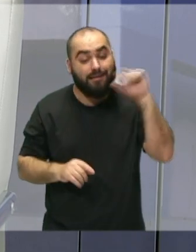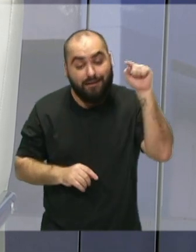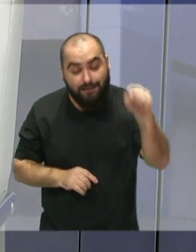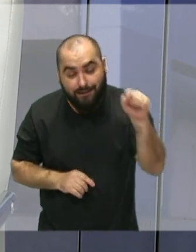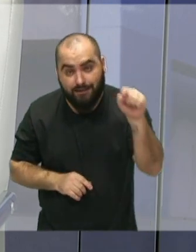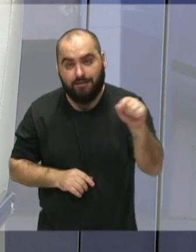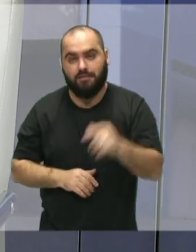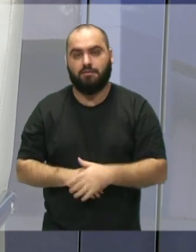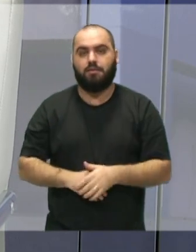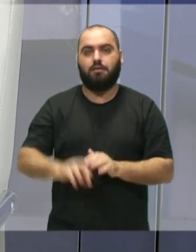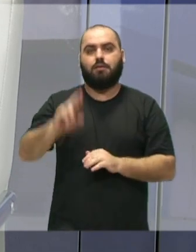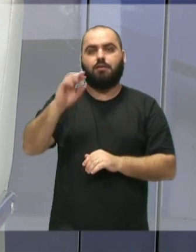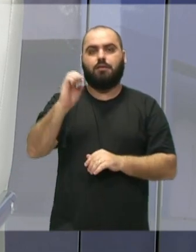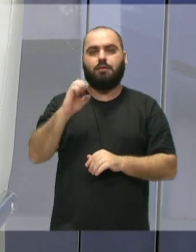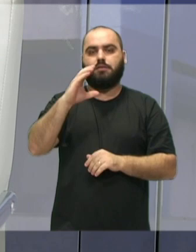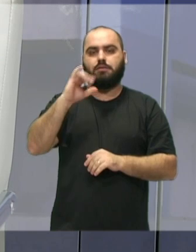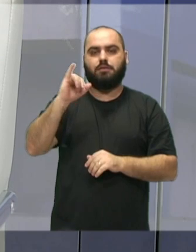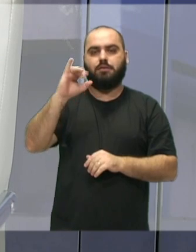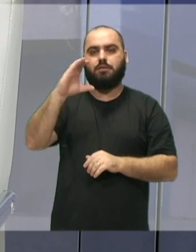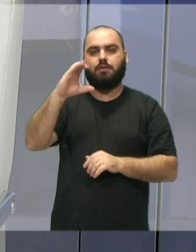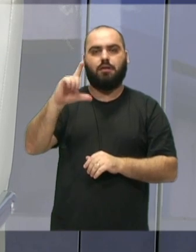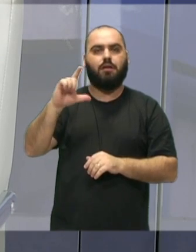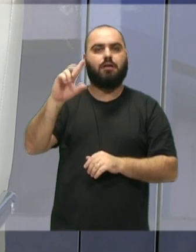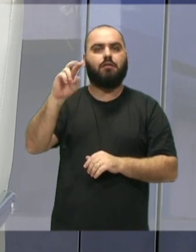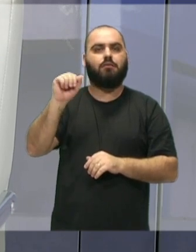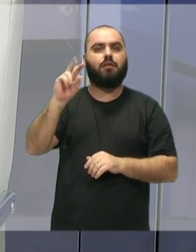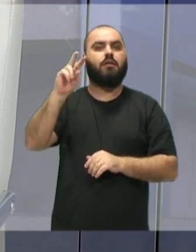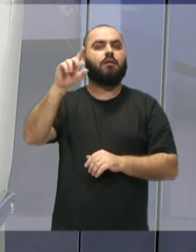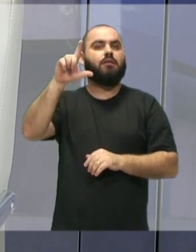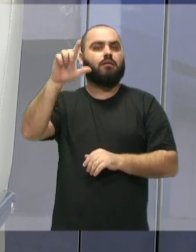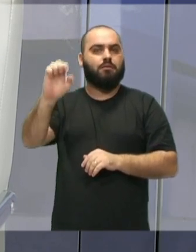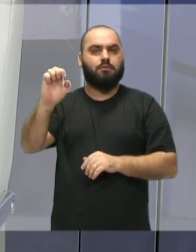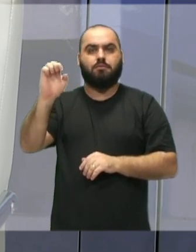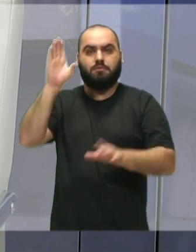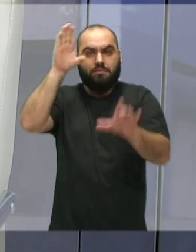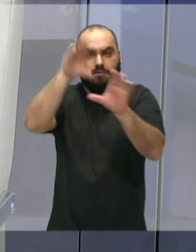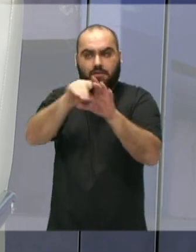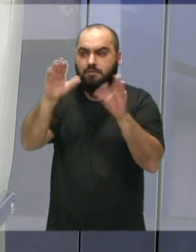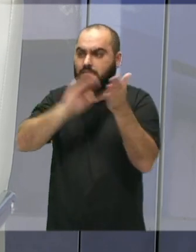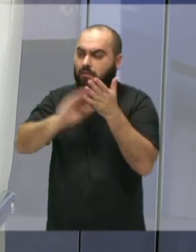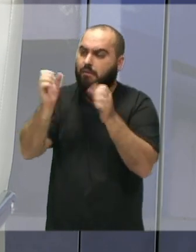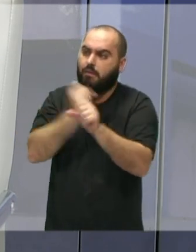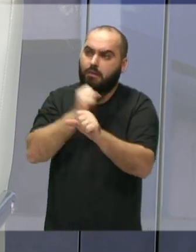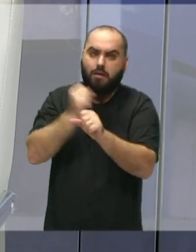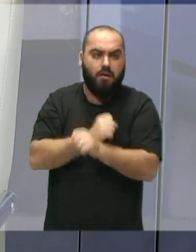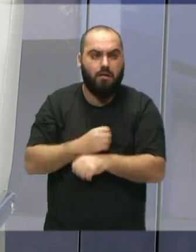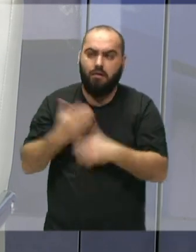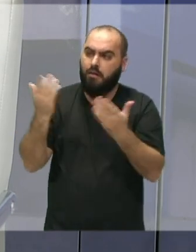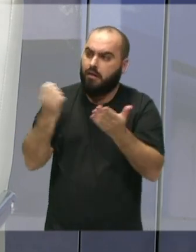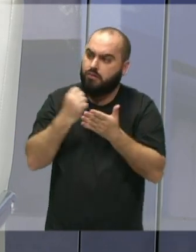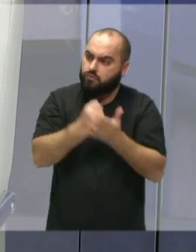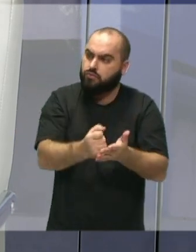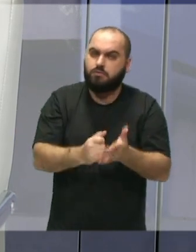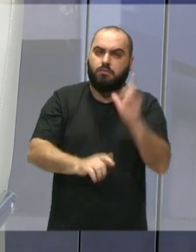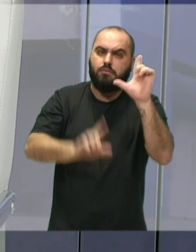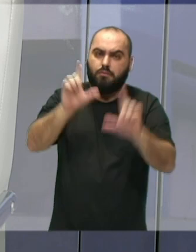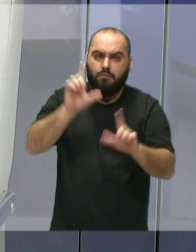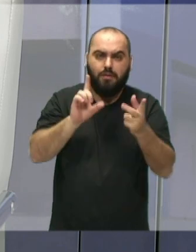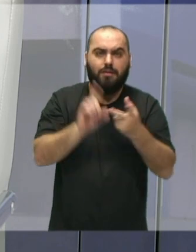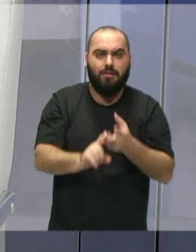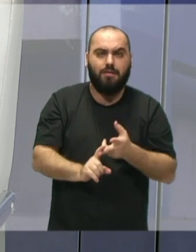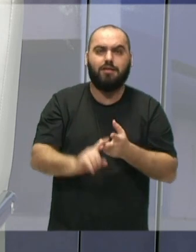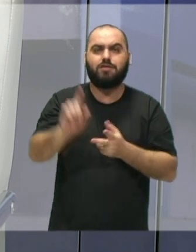A Reciclavale fica dentro da Secretaria de Obras. Ajuda, meu Deus do céu. Entrega lá. E são vários, tá? São televisores,